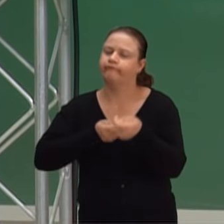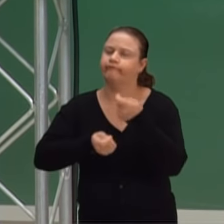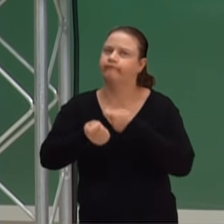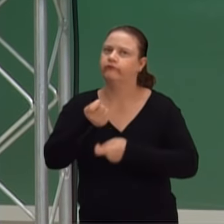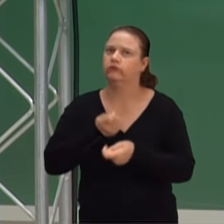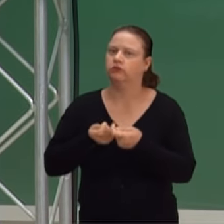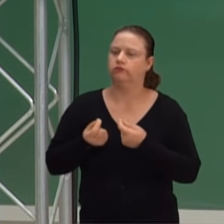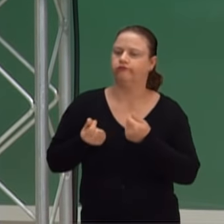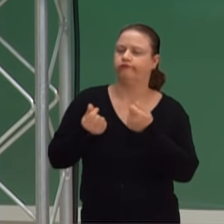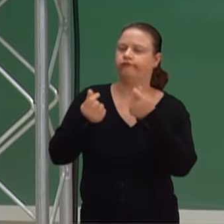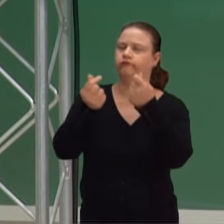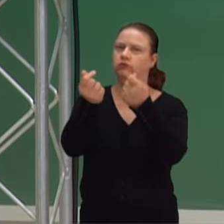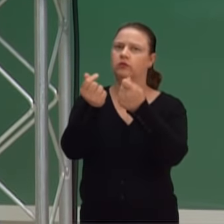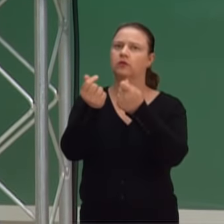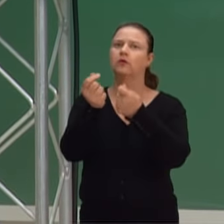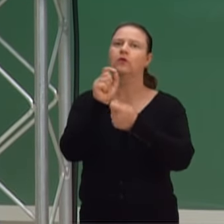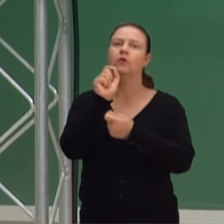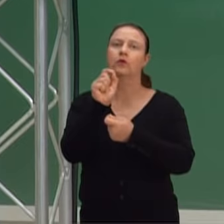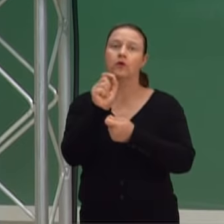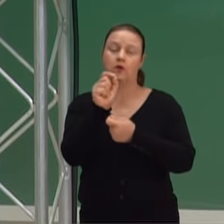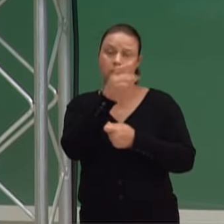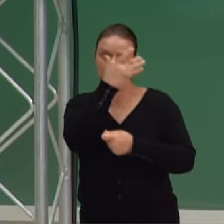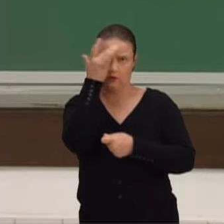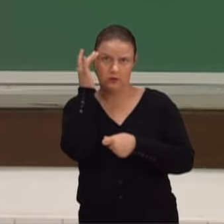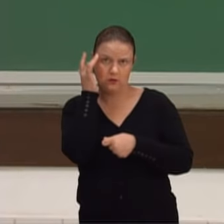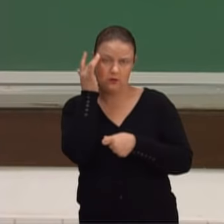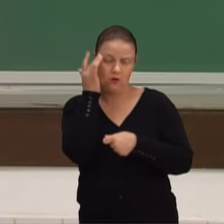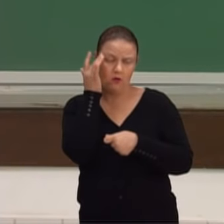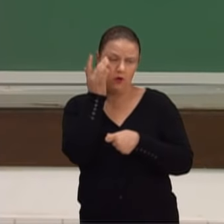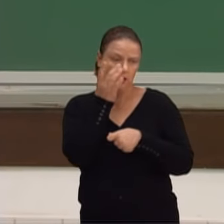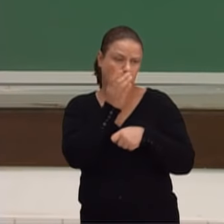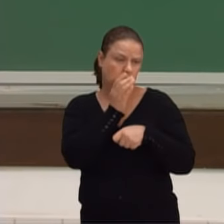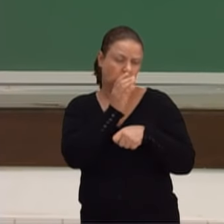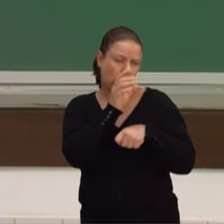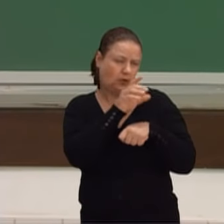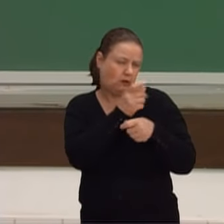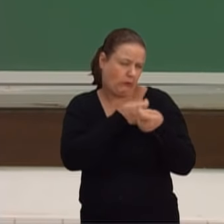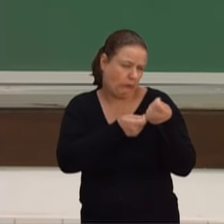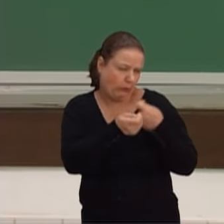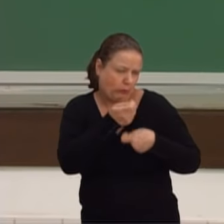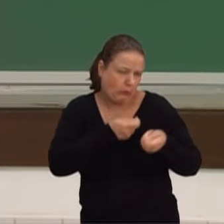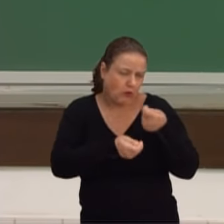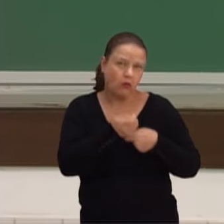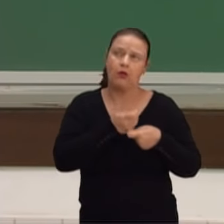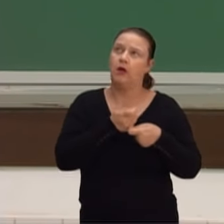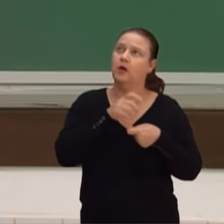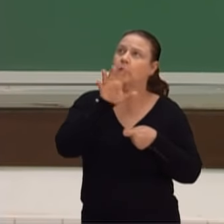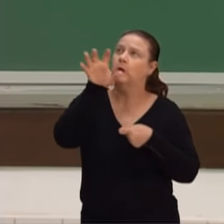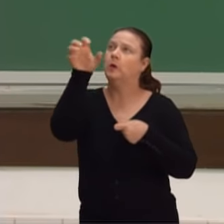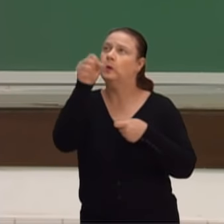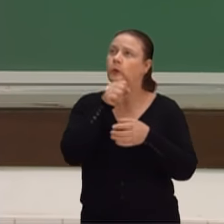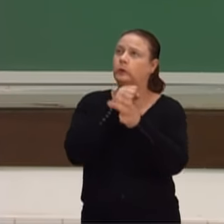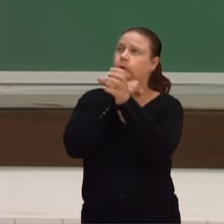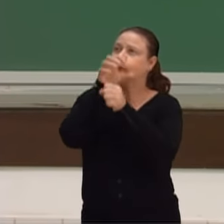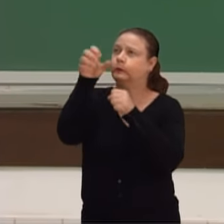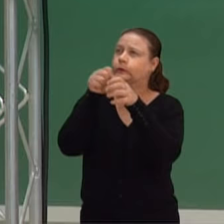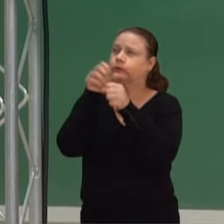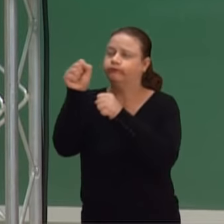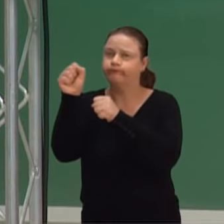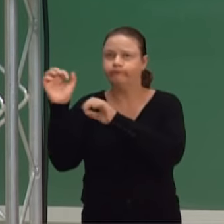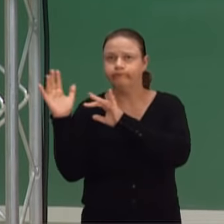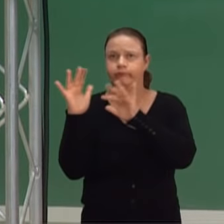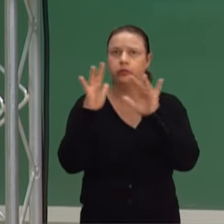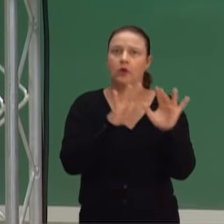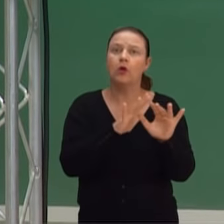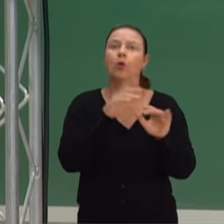de escravos. Lucro tanto para os comerciantes, que buscavam escravos na África para trazer para o Brasil ou para a América, quanto